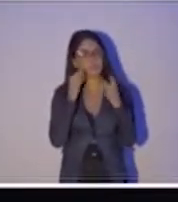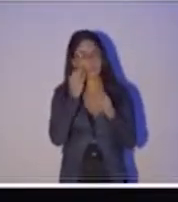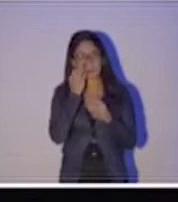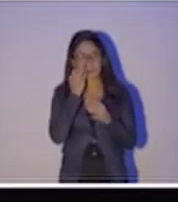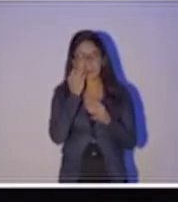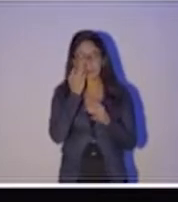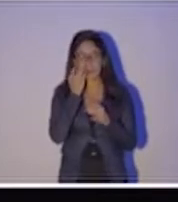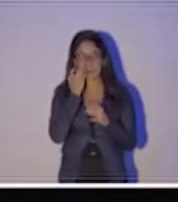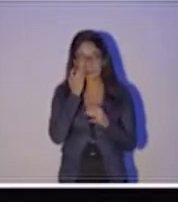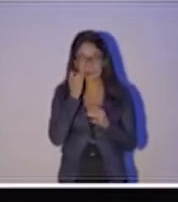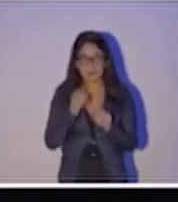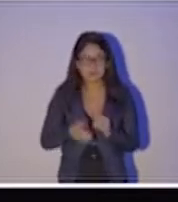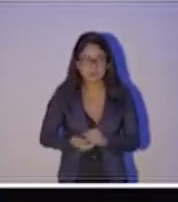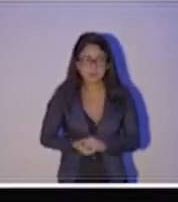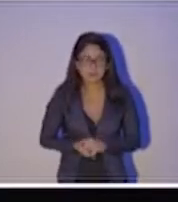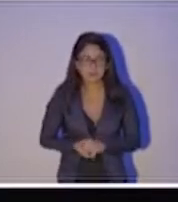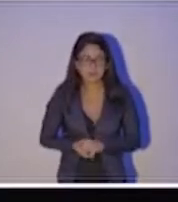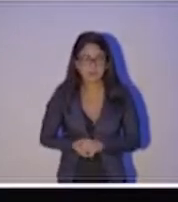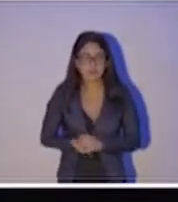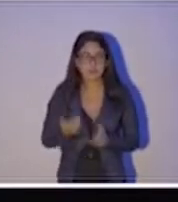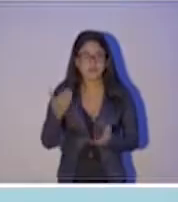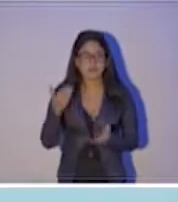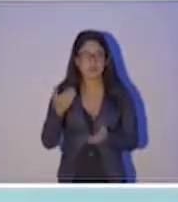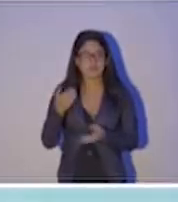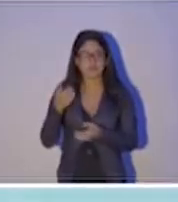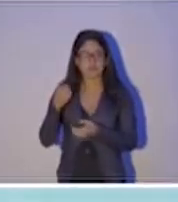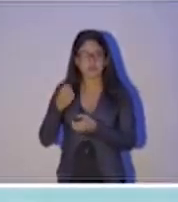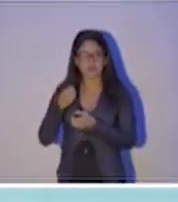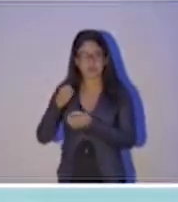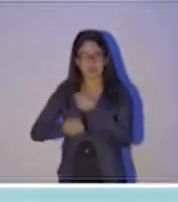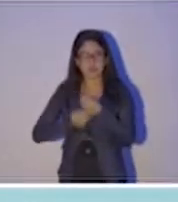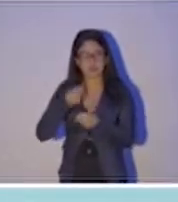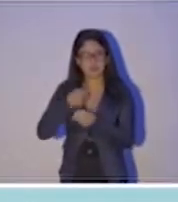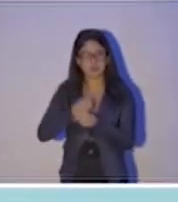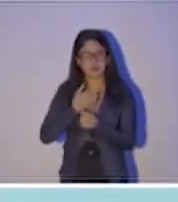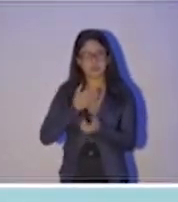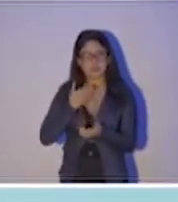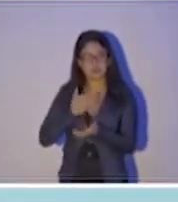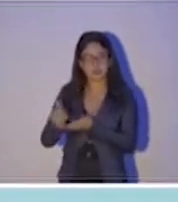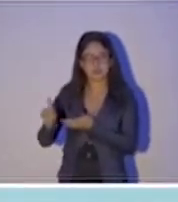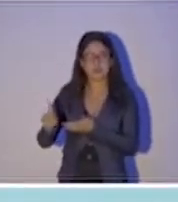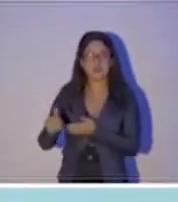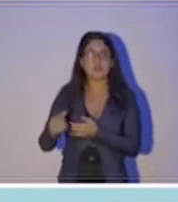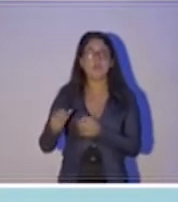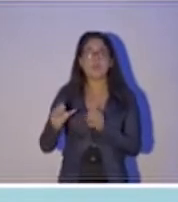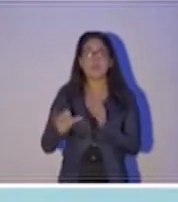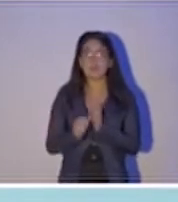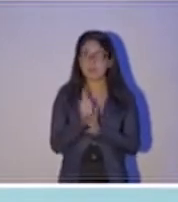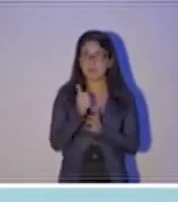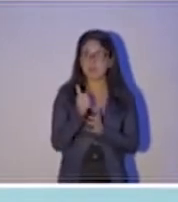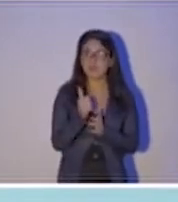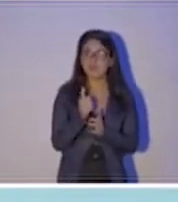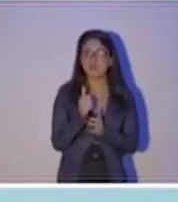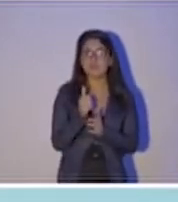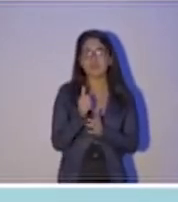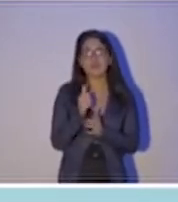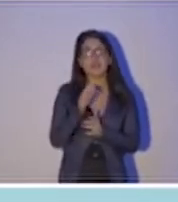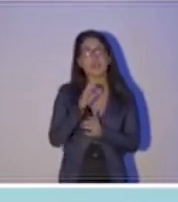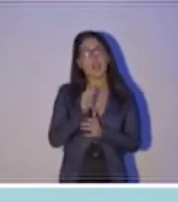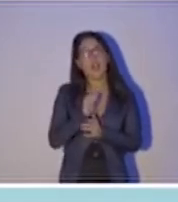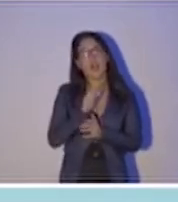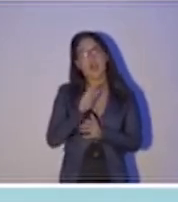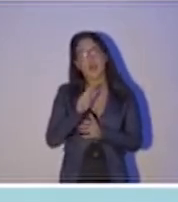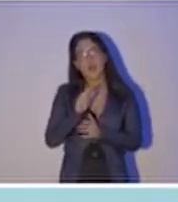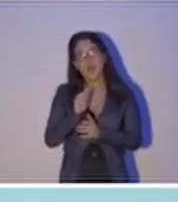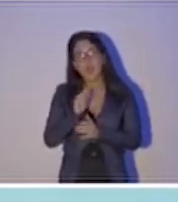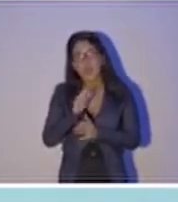Eu posso dar um exemplo disso. No começo do ano, o professor, no primeiro ano que estava em Caruaru, ensinou na escola João Lira, e no segundo